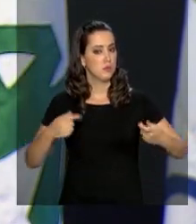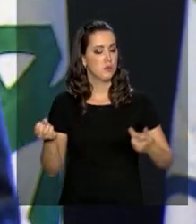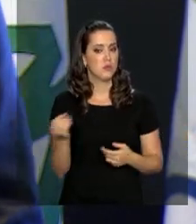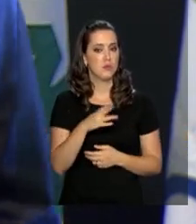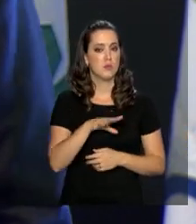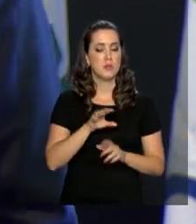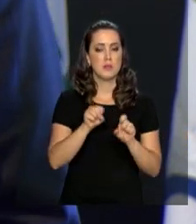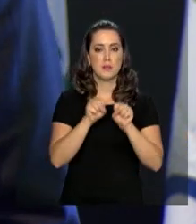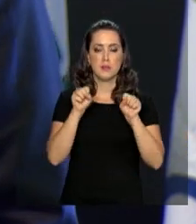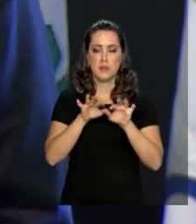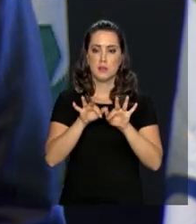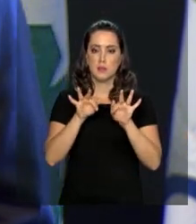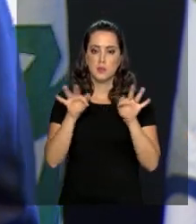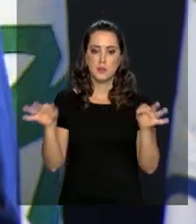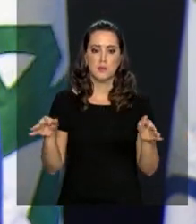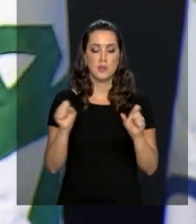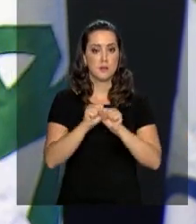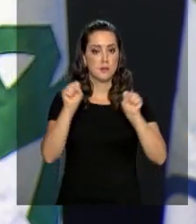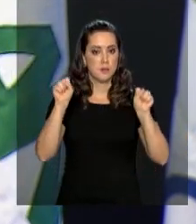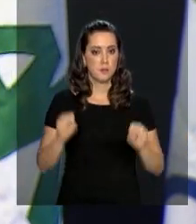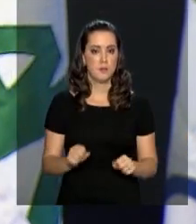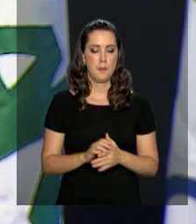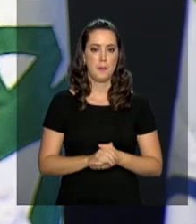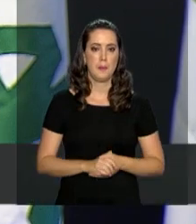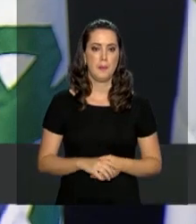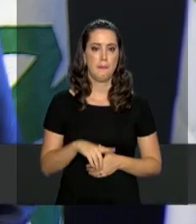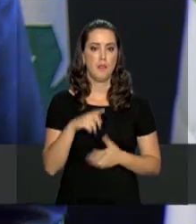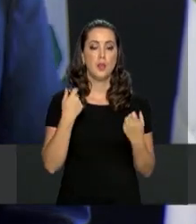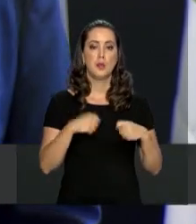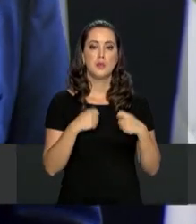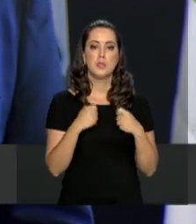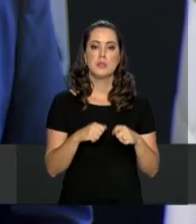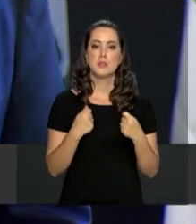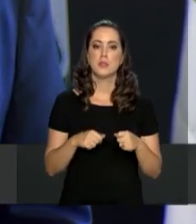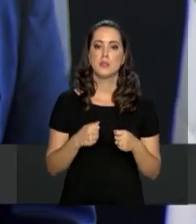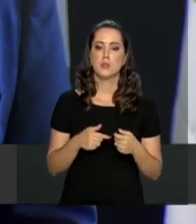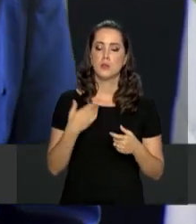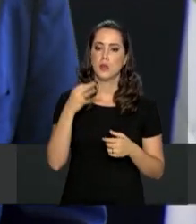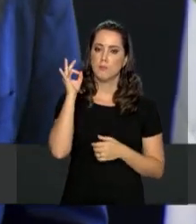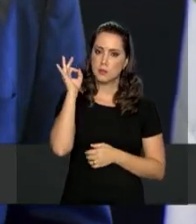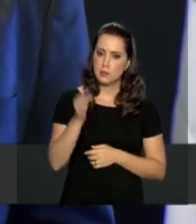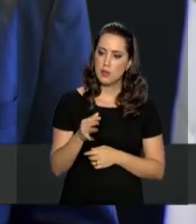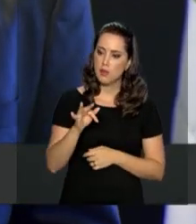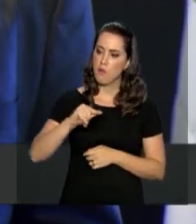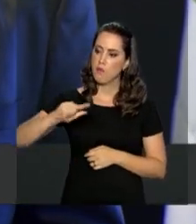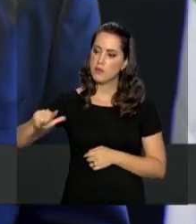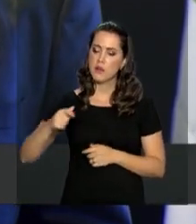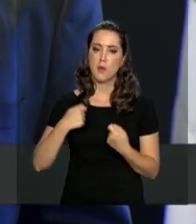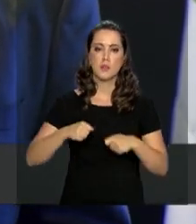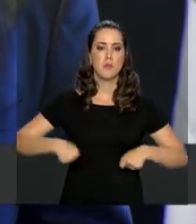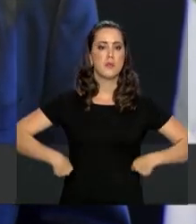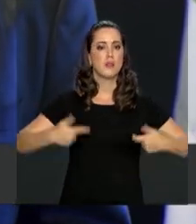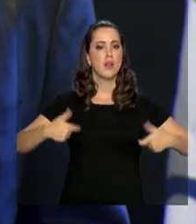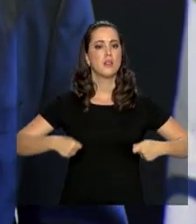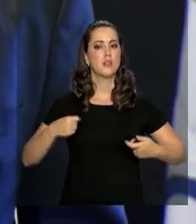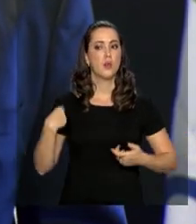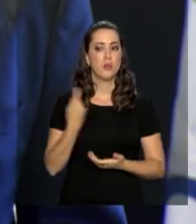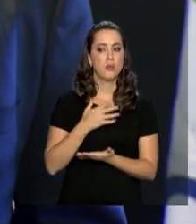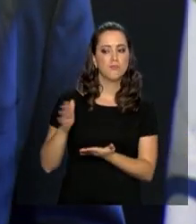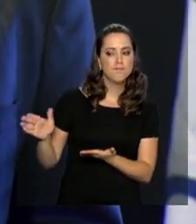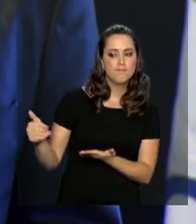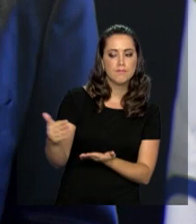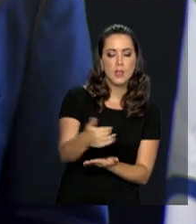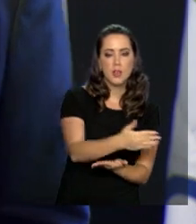do sistema a primeira coisa disciplina fiscal temos que gastar aquilo que arrecadamos